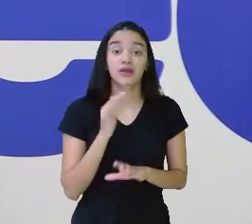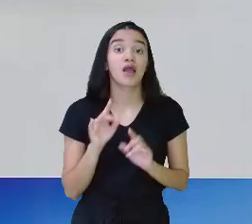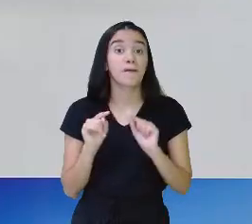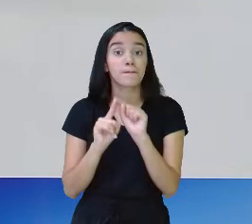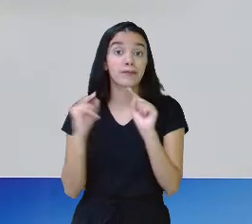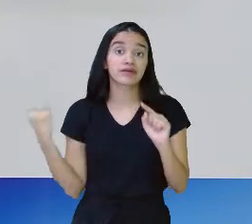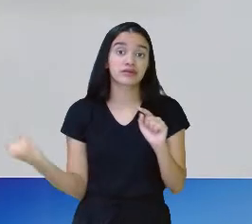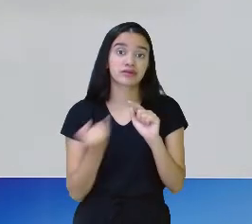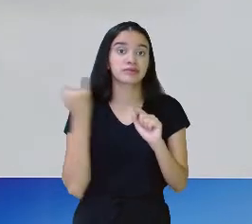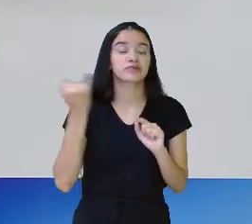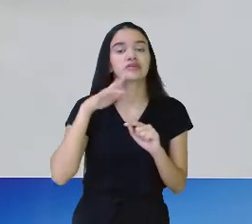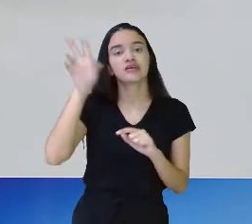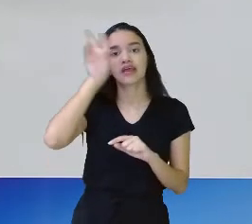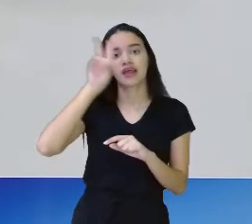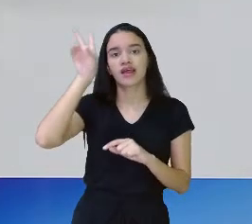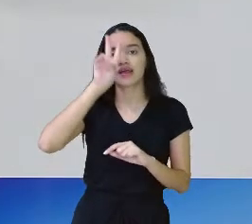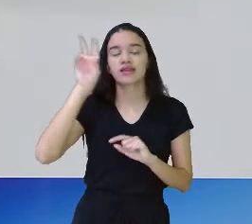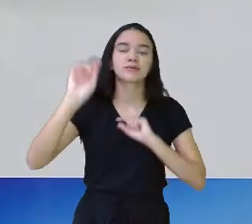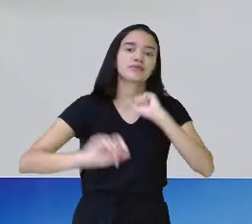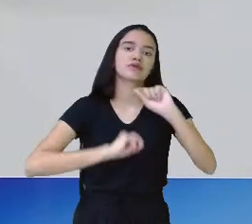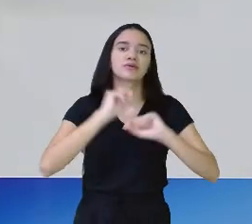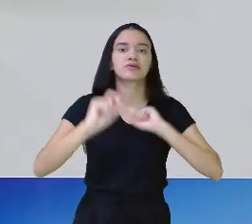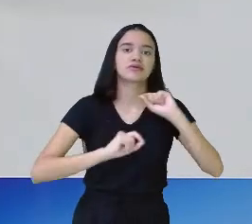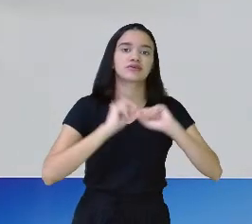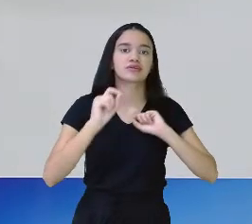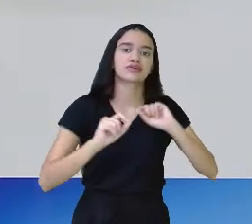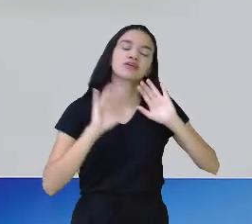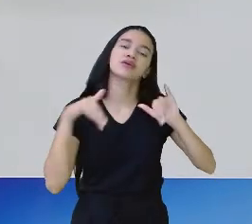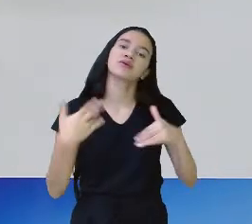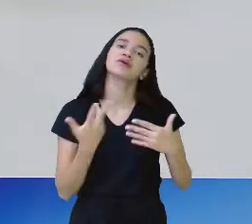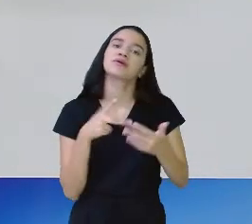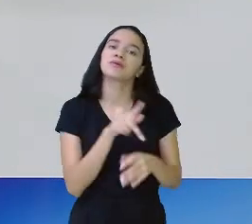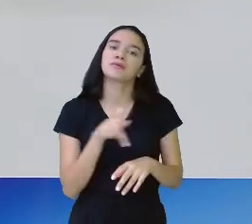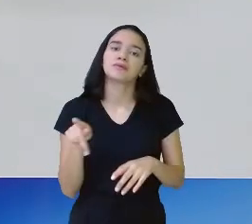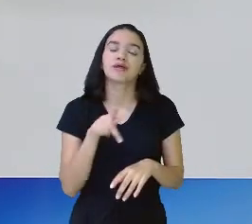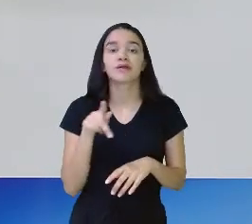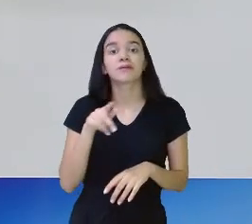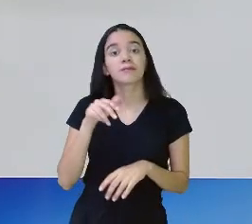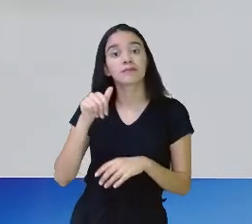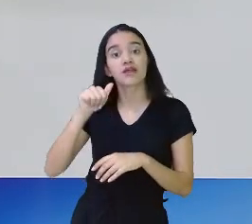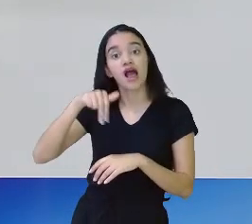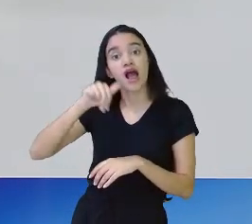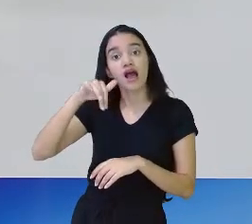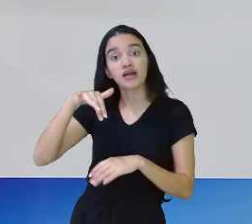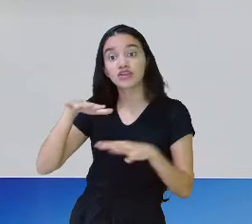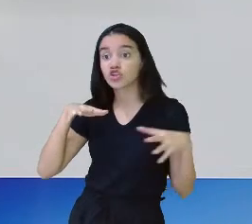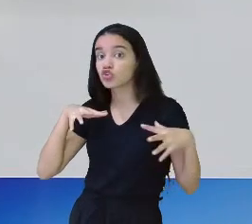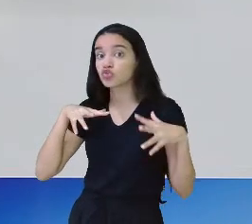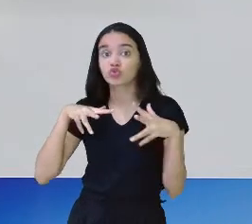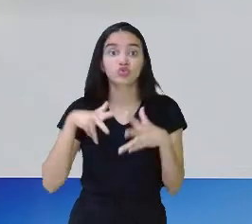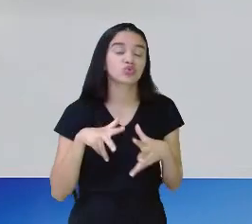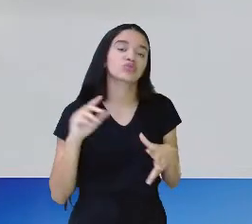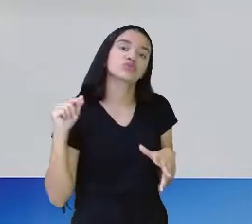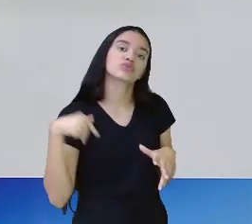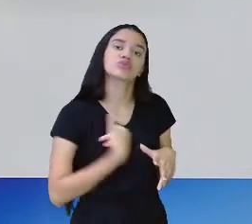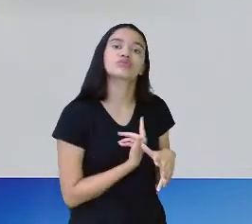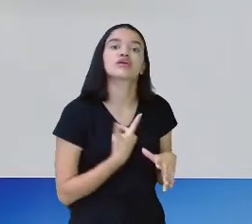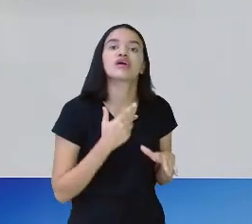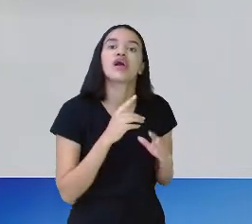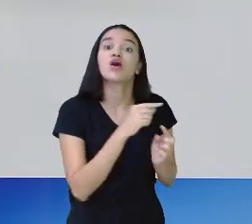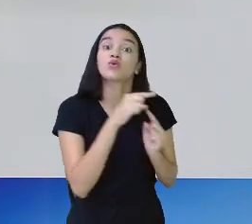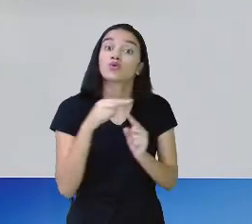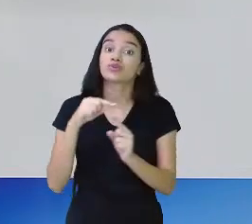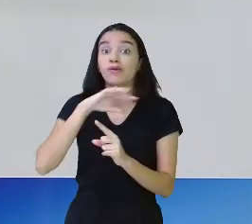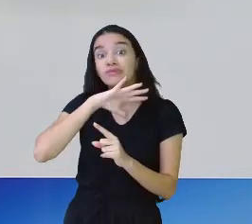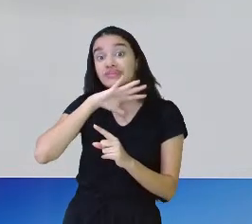é importante lembrar para a Yasmin, professora Márcia, Ana e todos que estão assistindo, que nós estamos falando de um outro